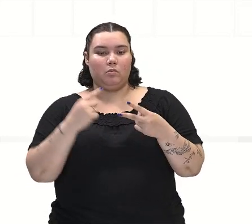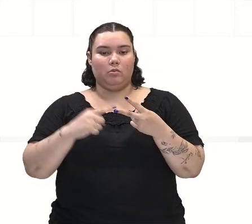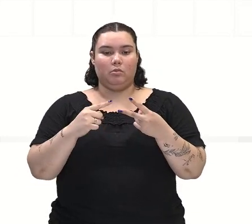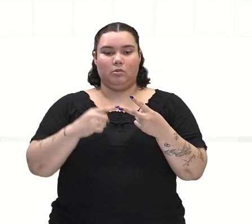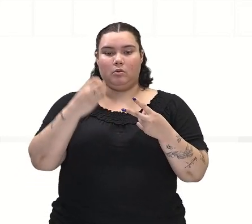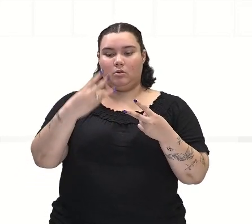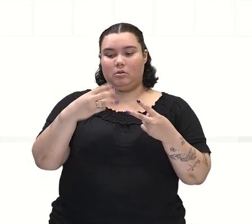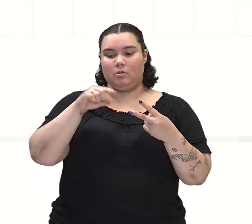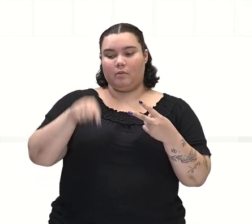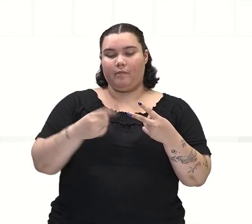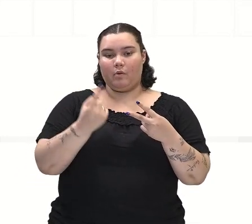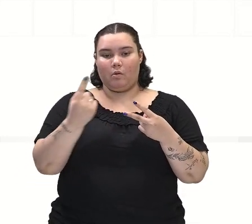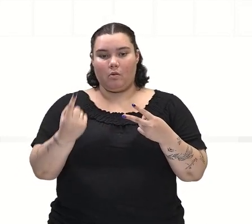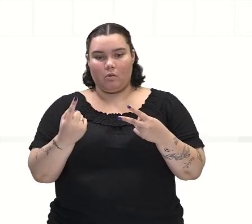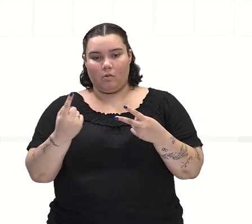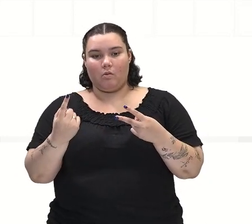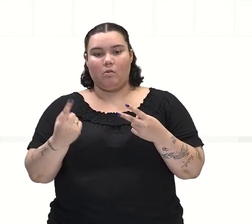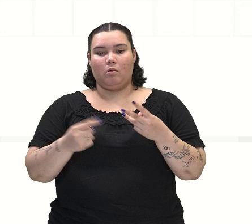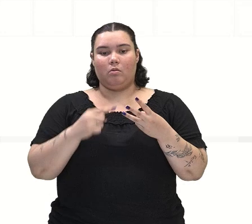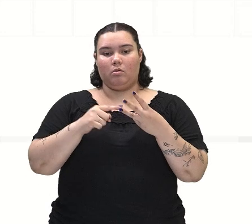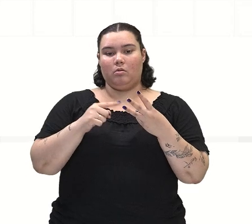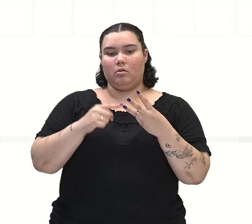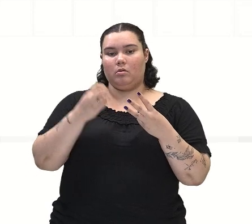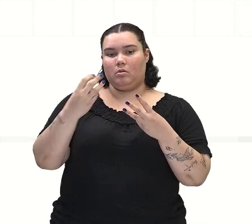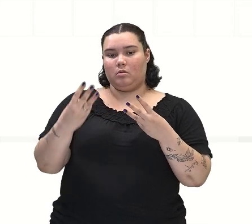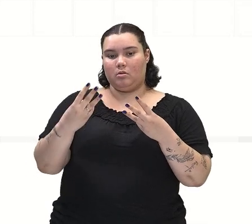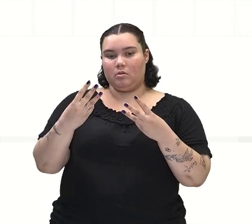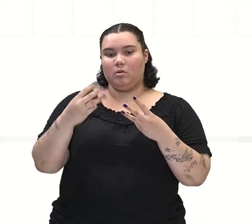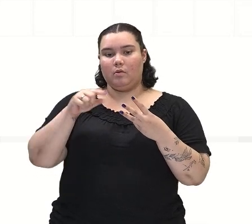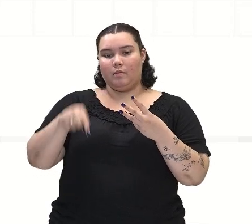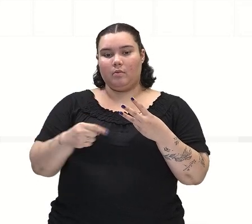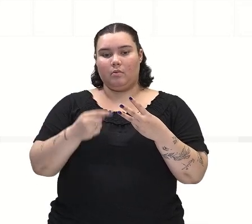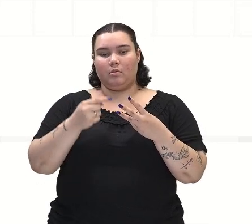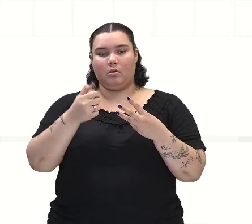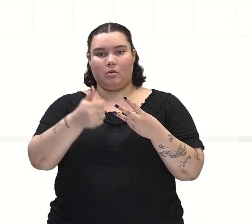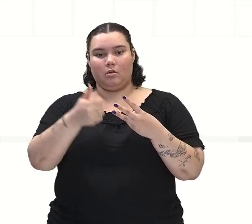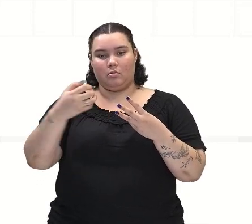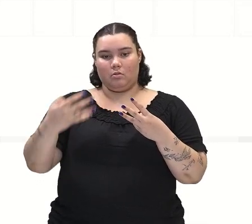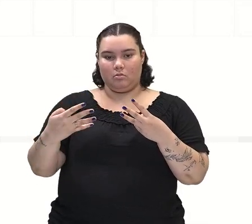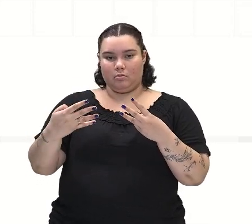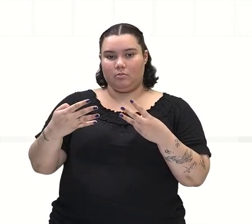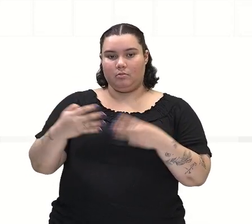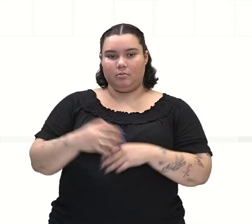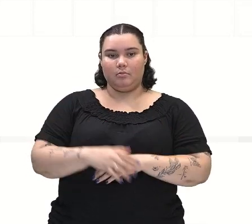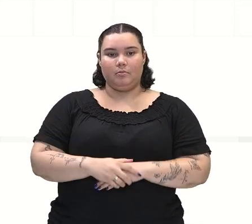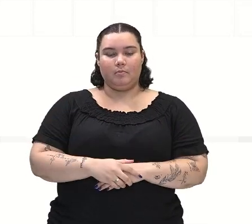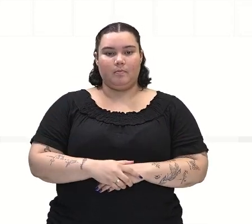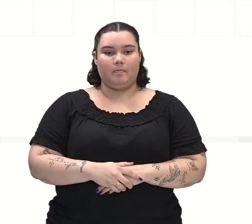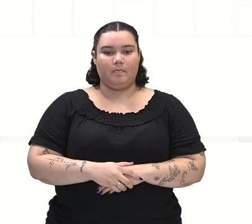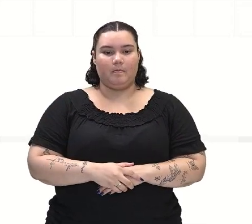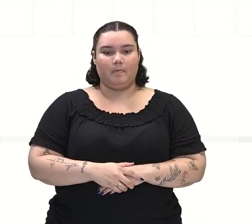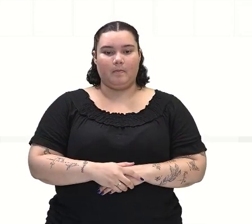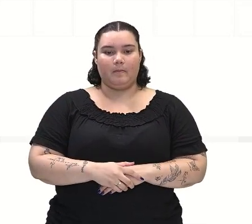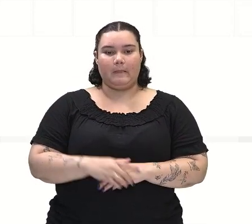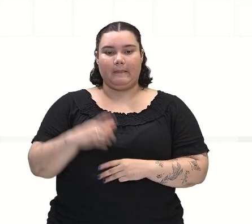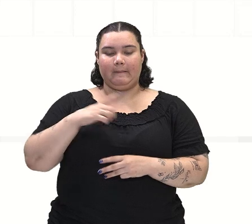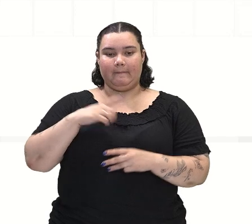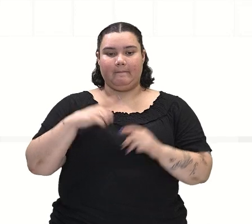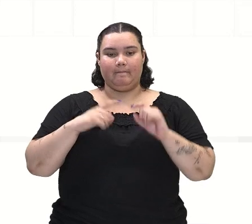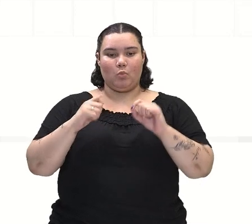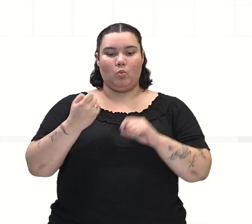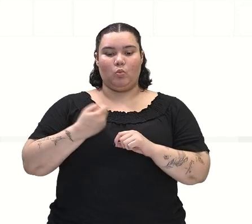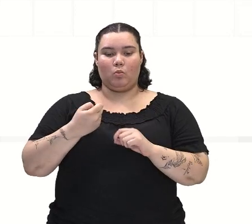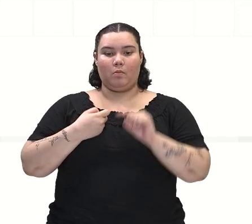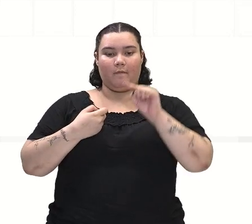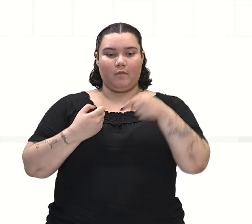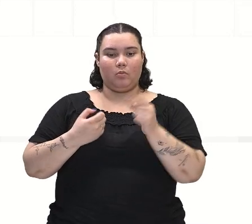vocês, 3,1, né? E o mais comum é 3,14, né, com essas duas casas